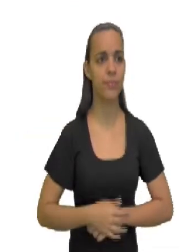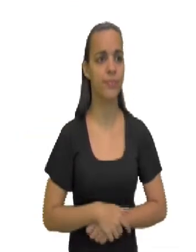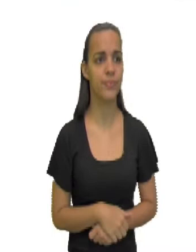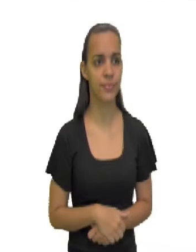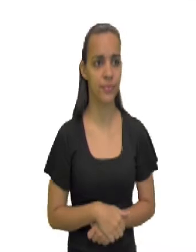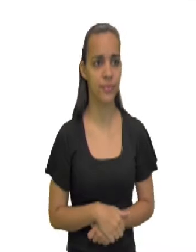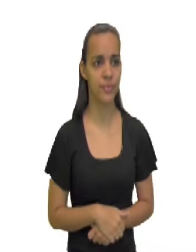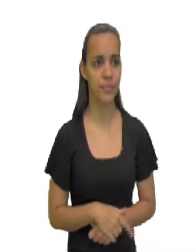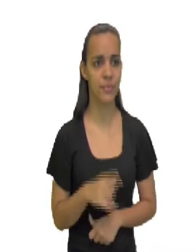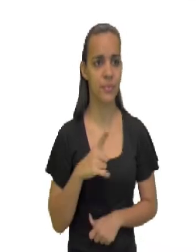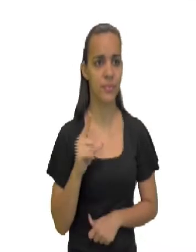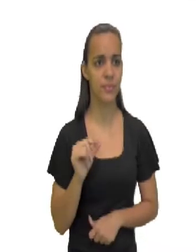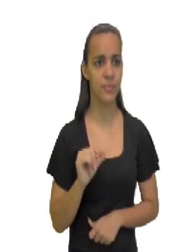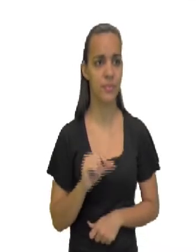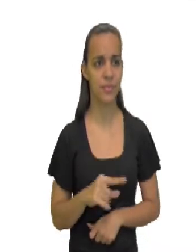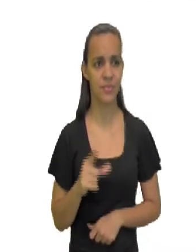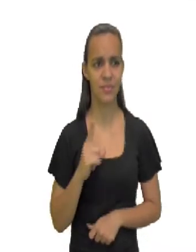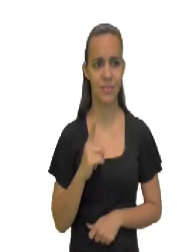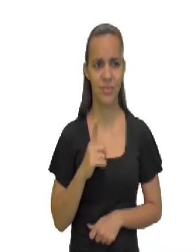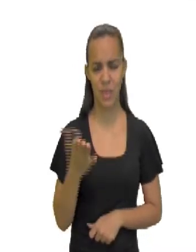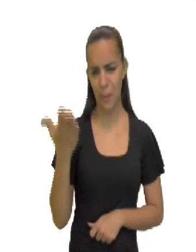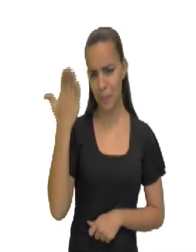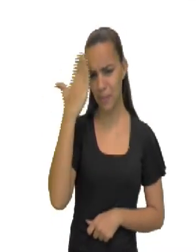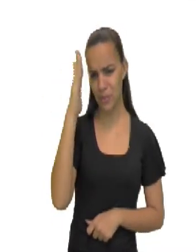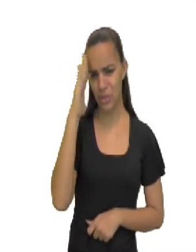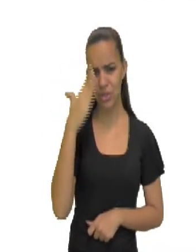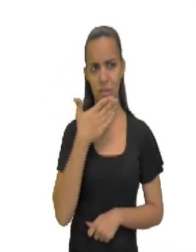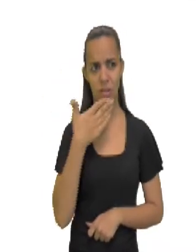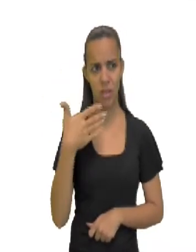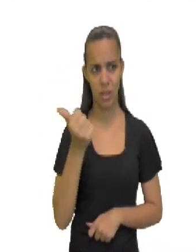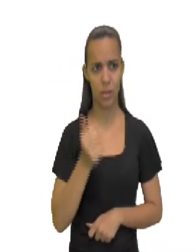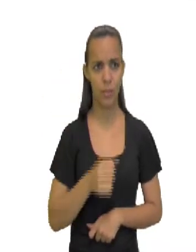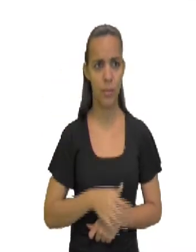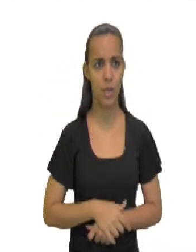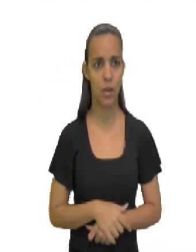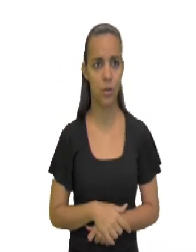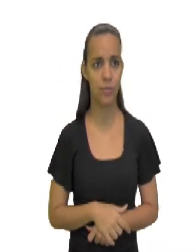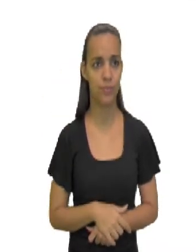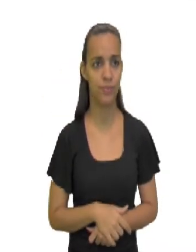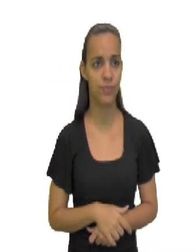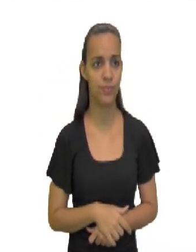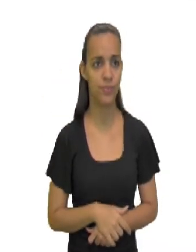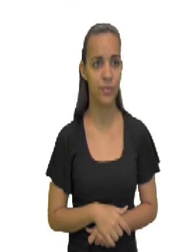a legenda deste mapa para identificar cada bacia desta.